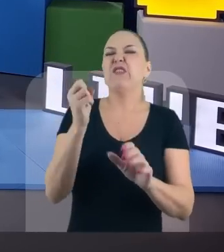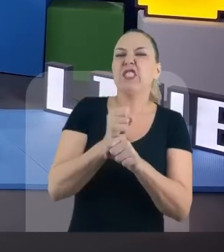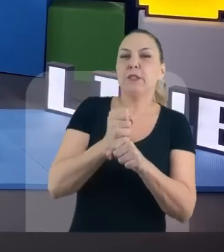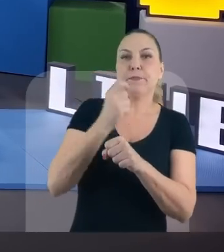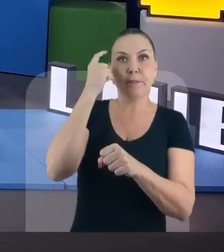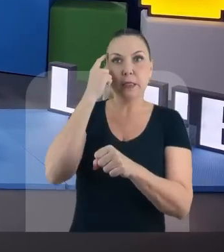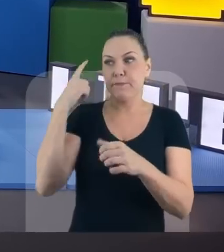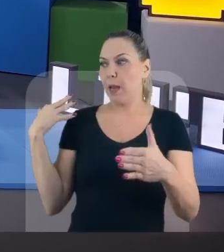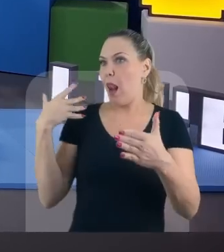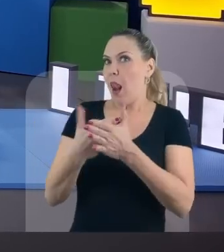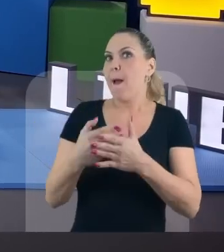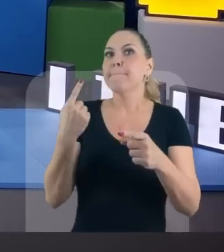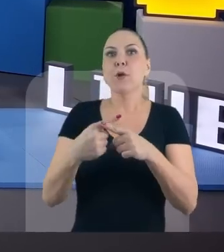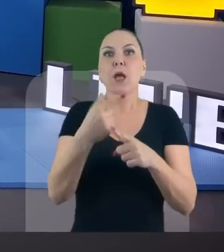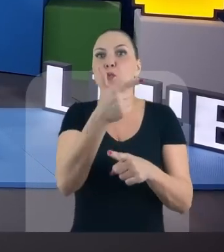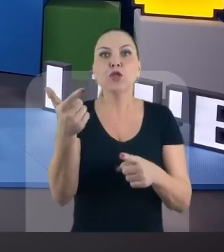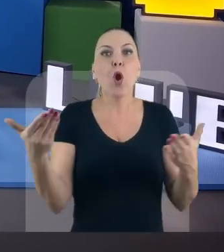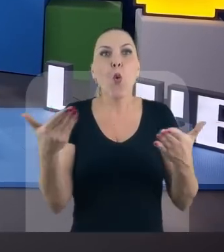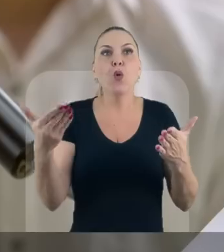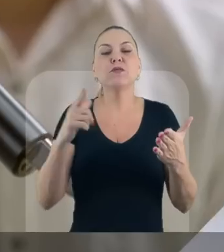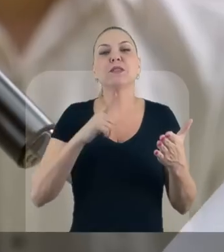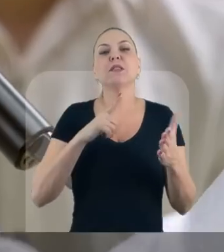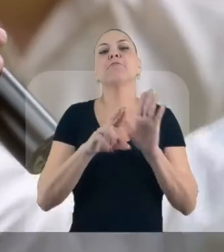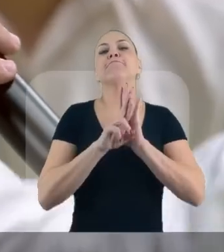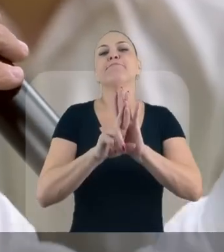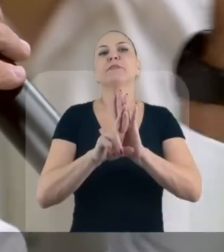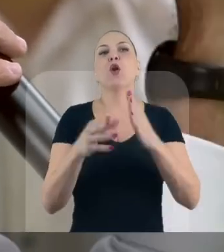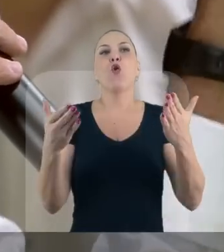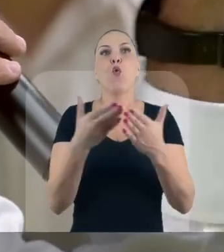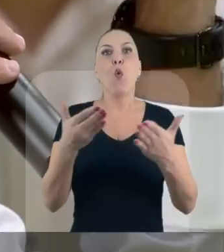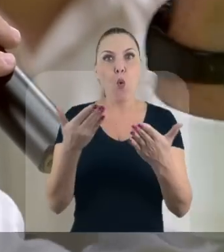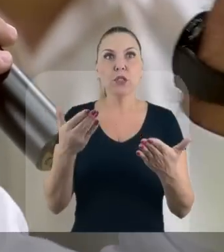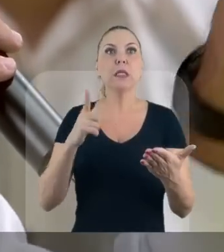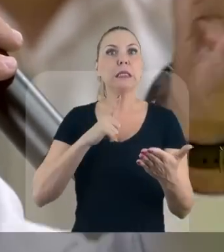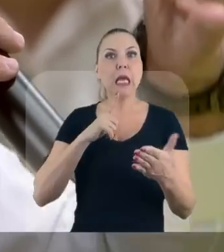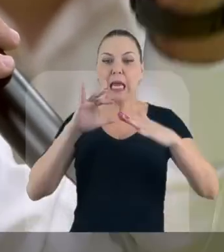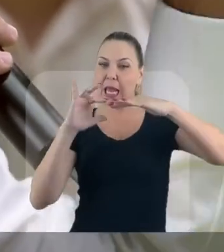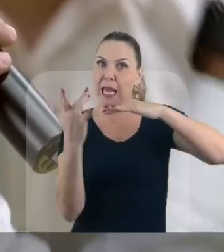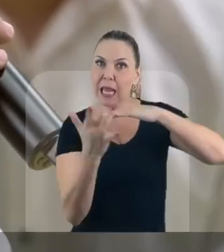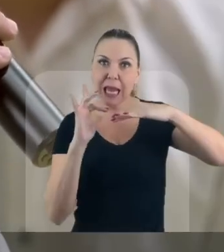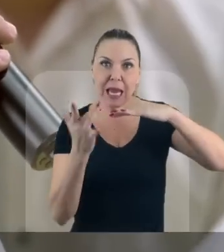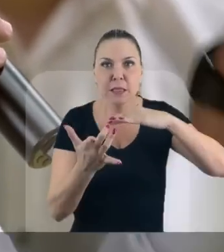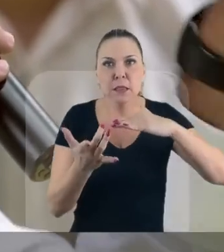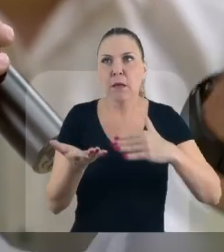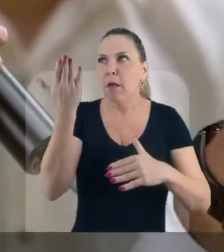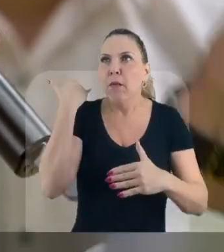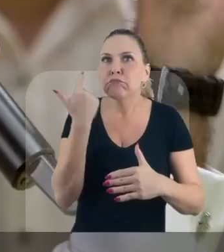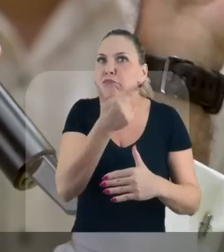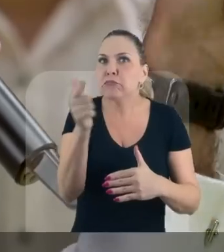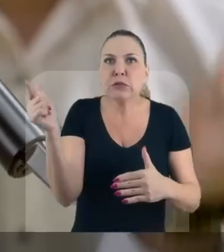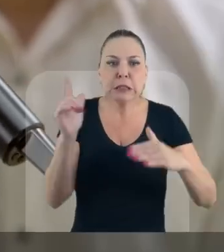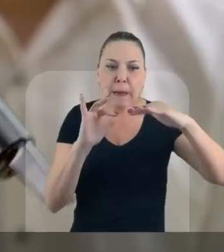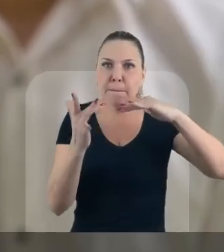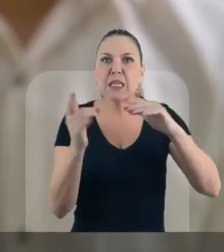levaram esse tempo todo porque não tinha o que vocês têm hoje, que é a mídia social. Não falo nem... Mudou essa visão. Se vocês trabalharem